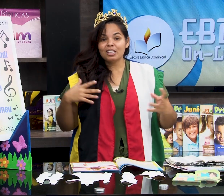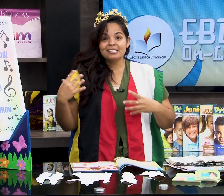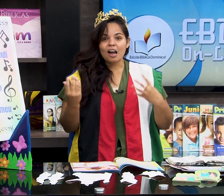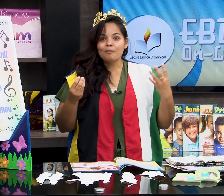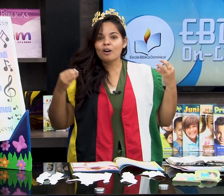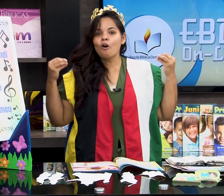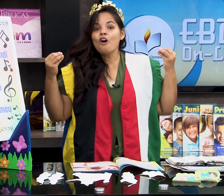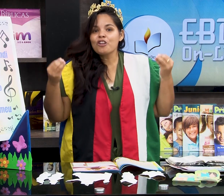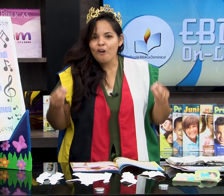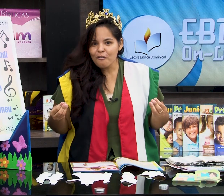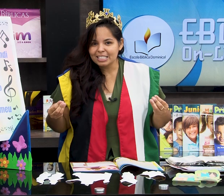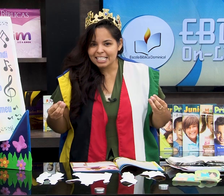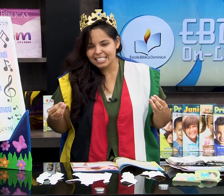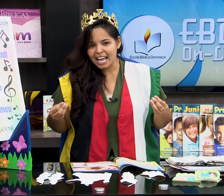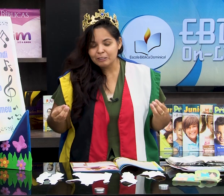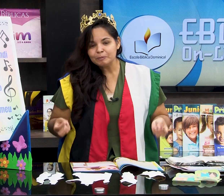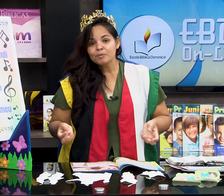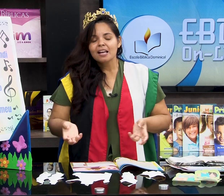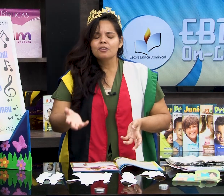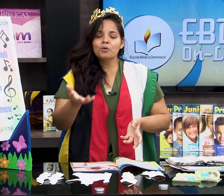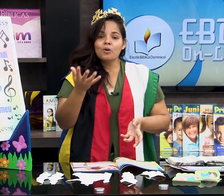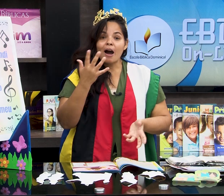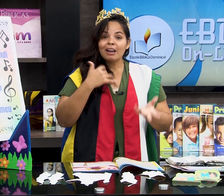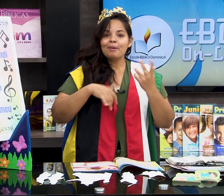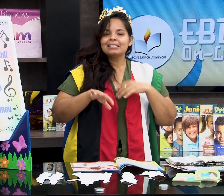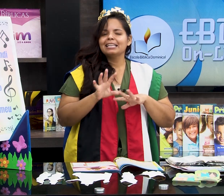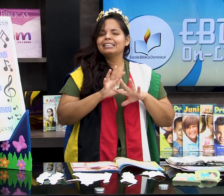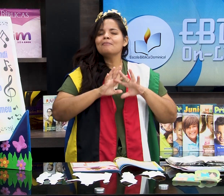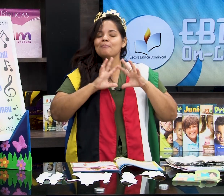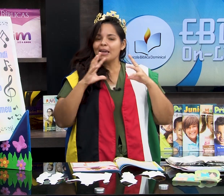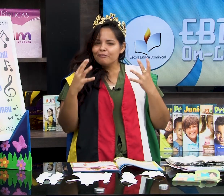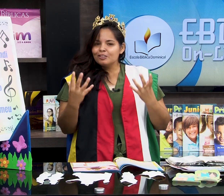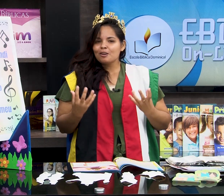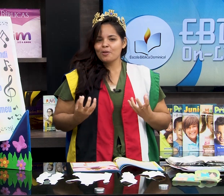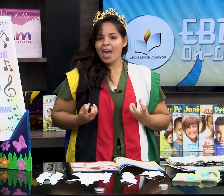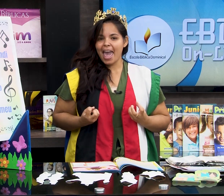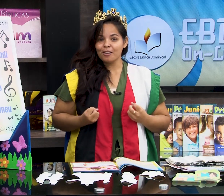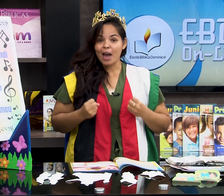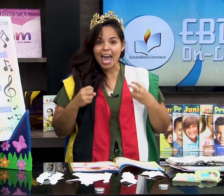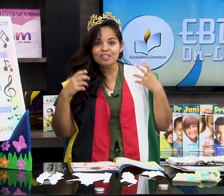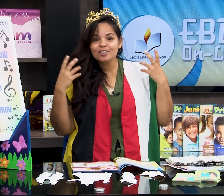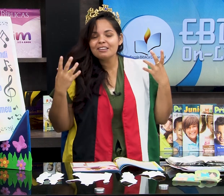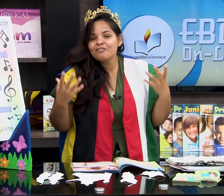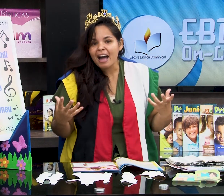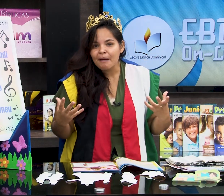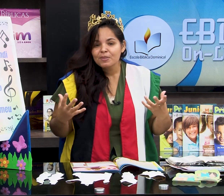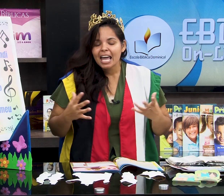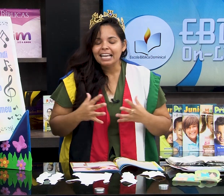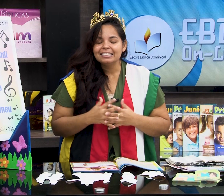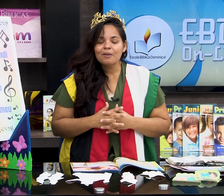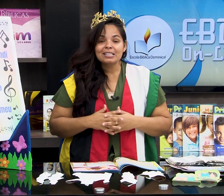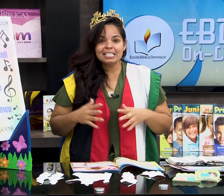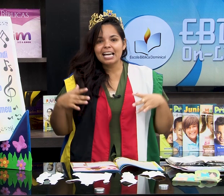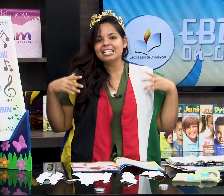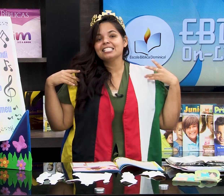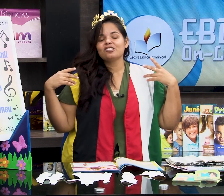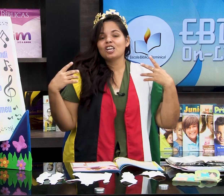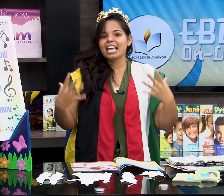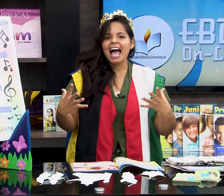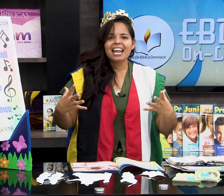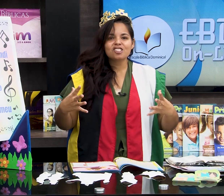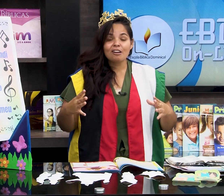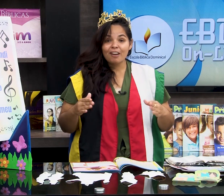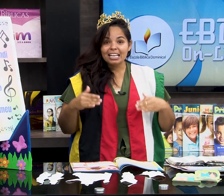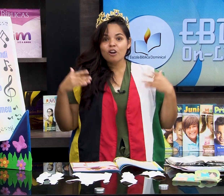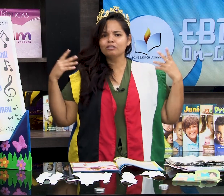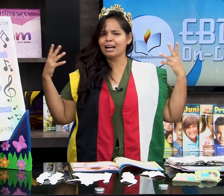pode providenciar uma coroa, tá certo? A aula passada também foi sobre o rei Josafá. Então, assim que a criança